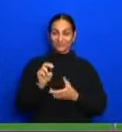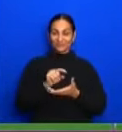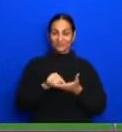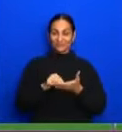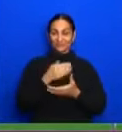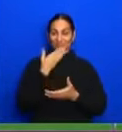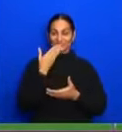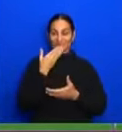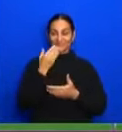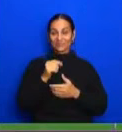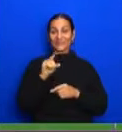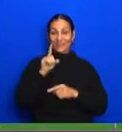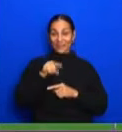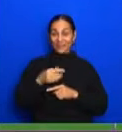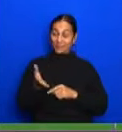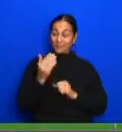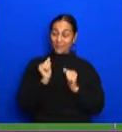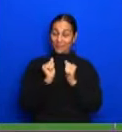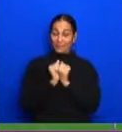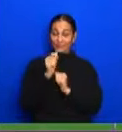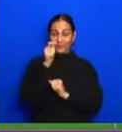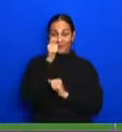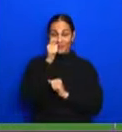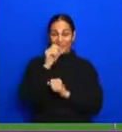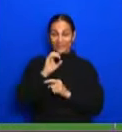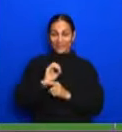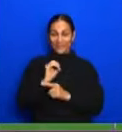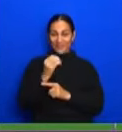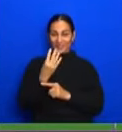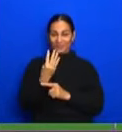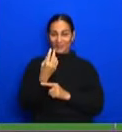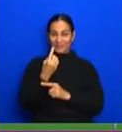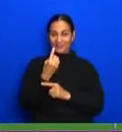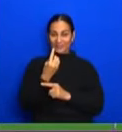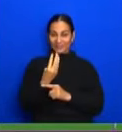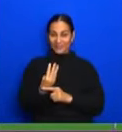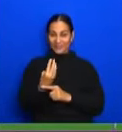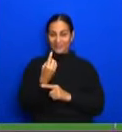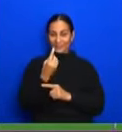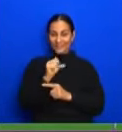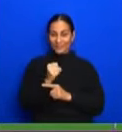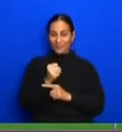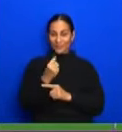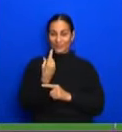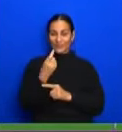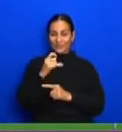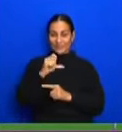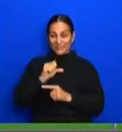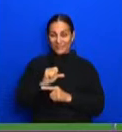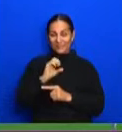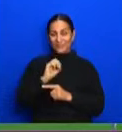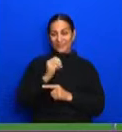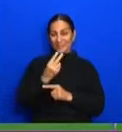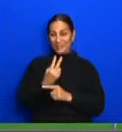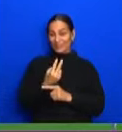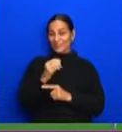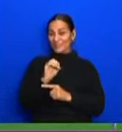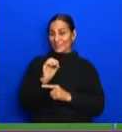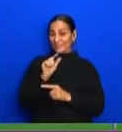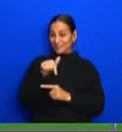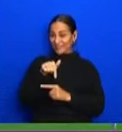Loto Fácil foram... Confira comigo. 04, 13, 18, 19,